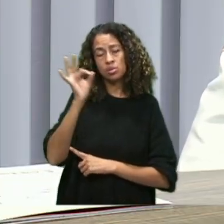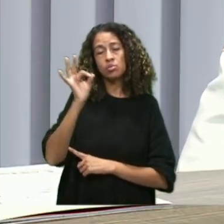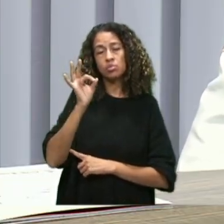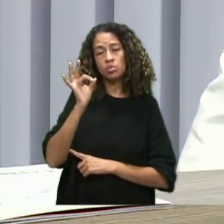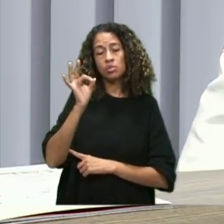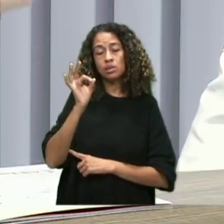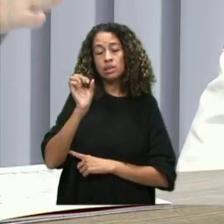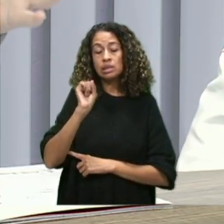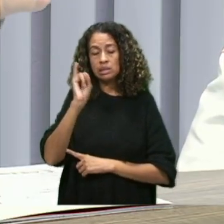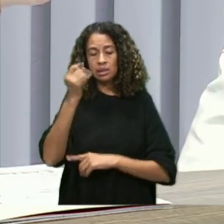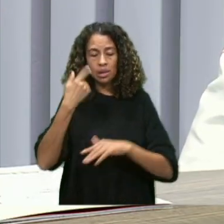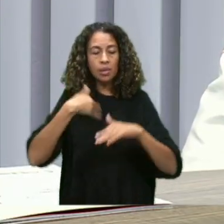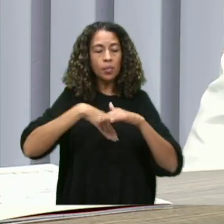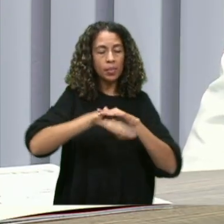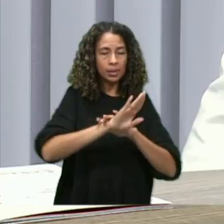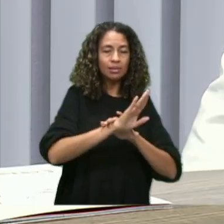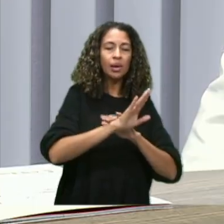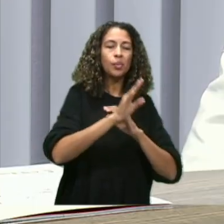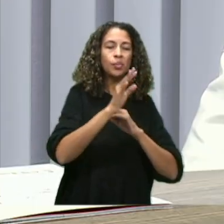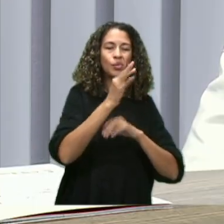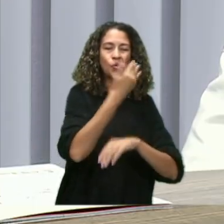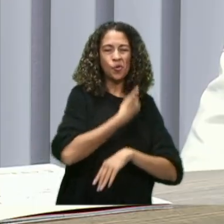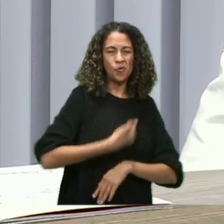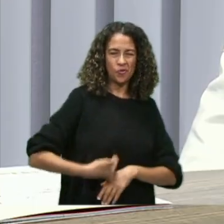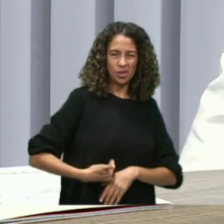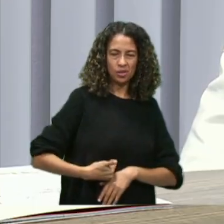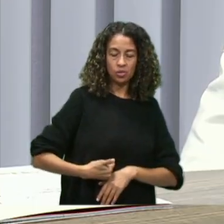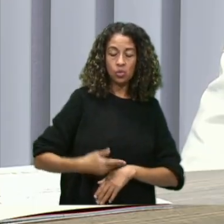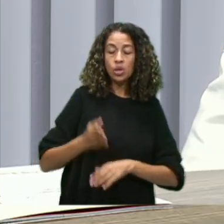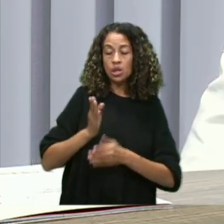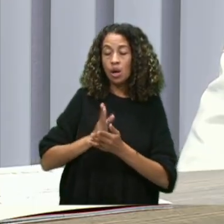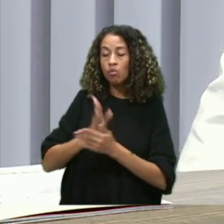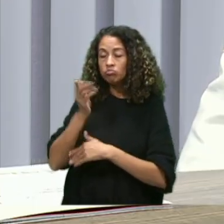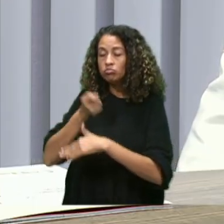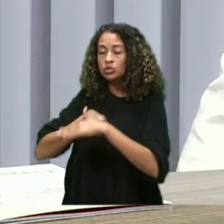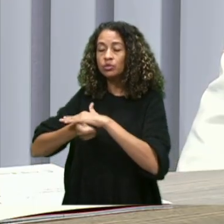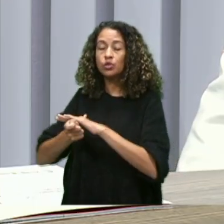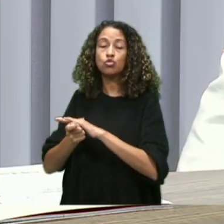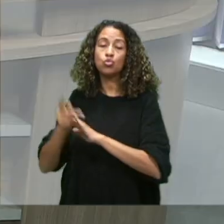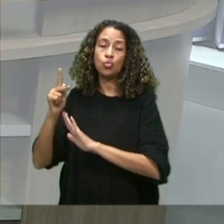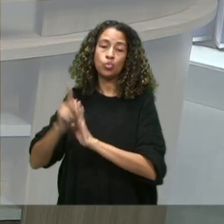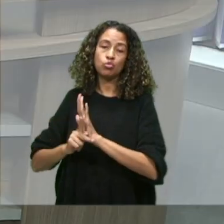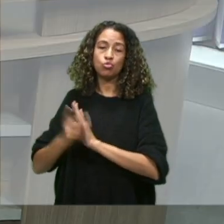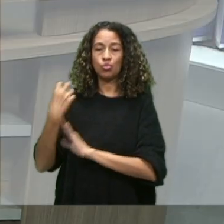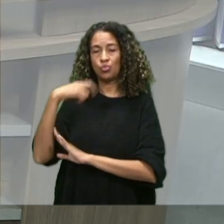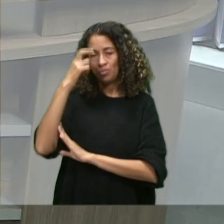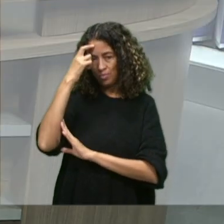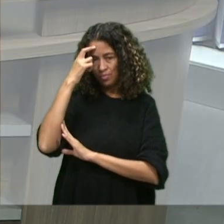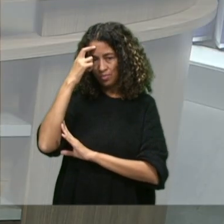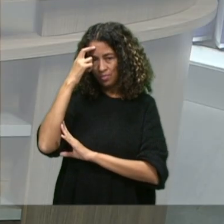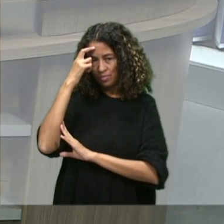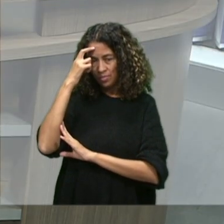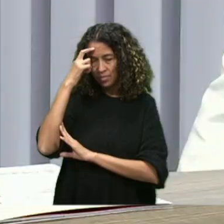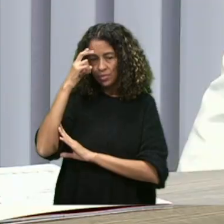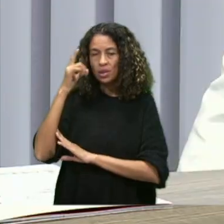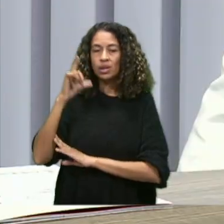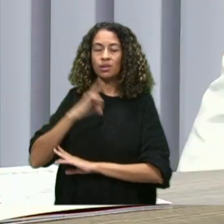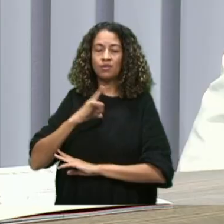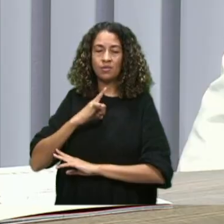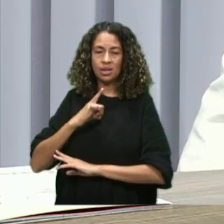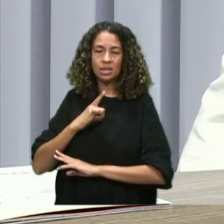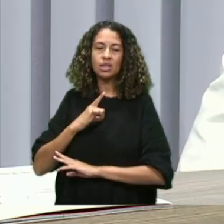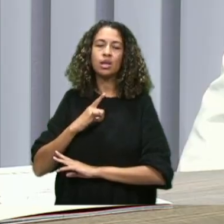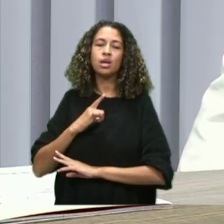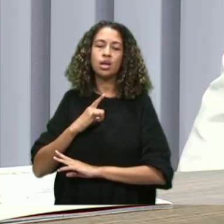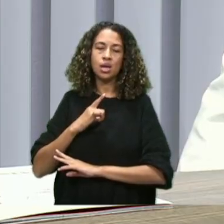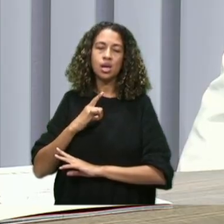estar indo para os cofres públicos, vai ser repassado para um projeto cultural. E ela ainda vai ganhar uma